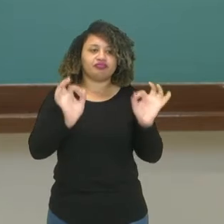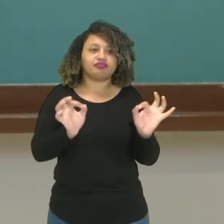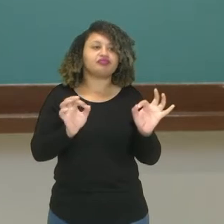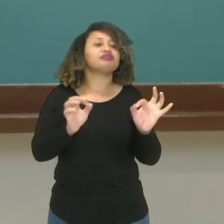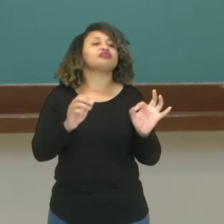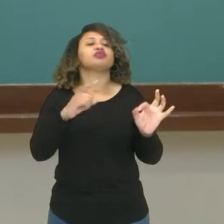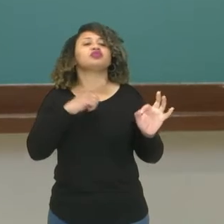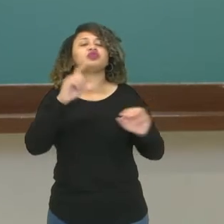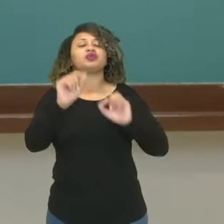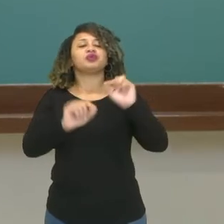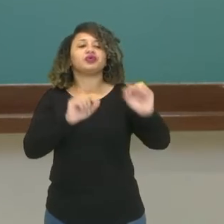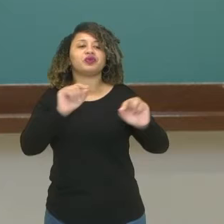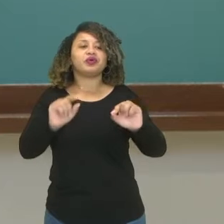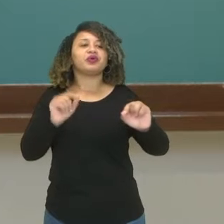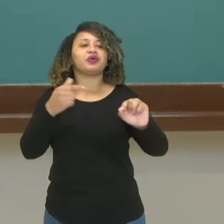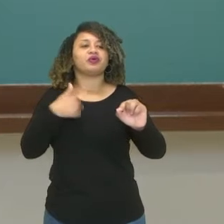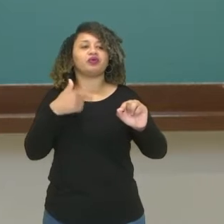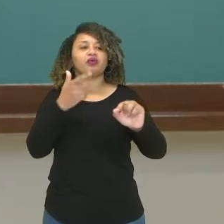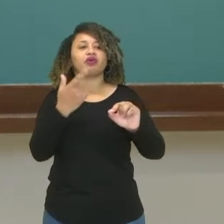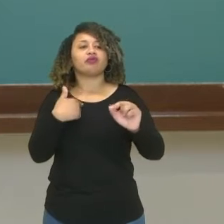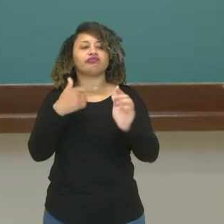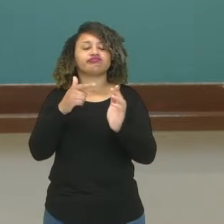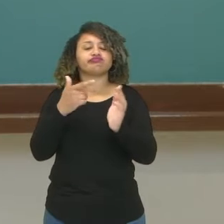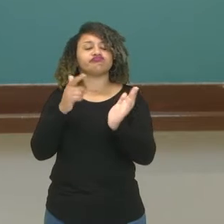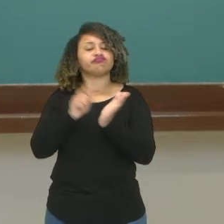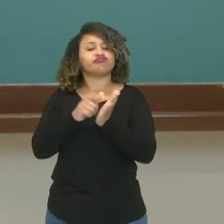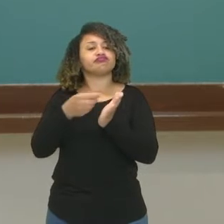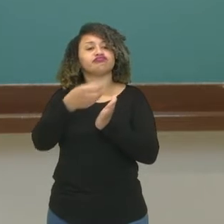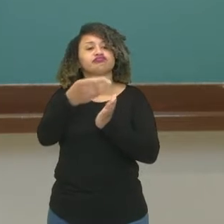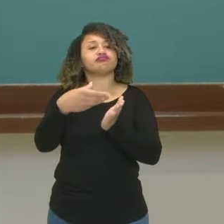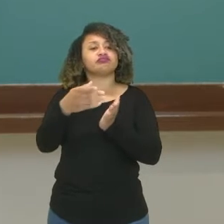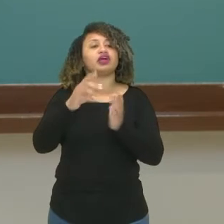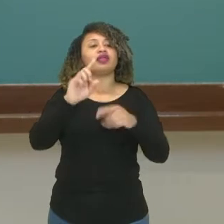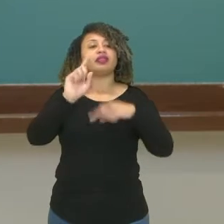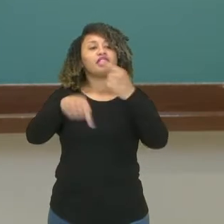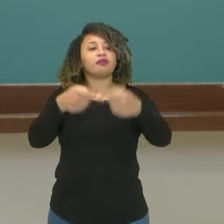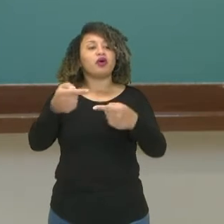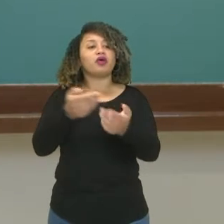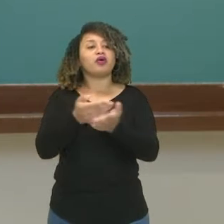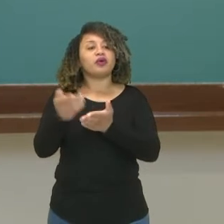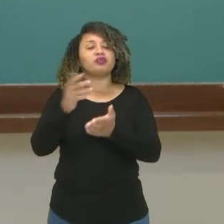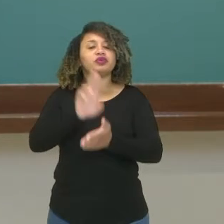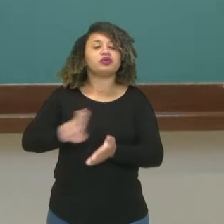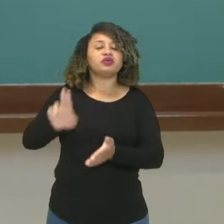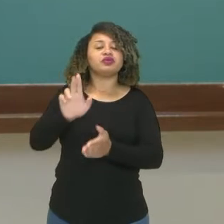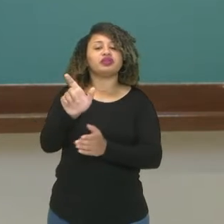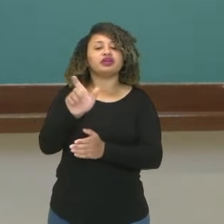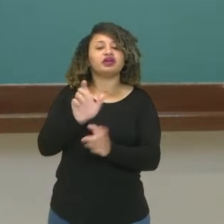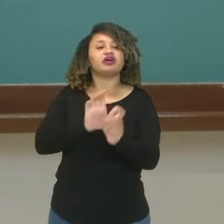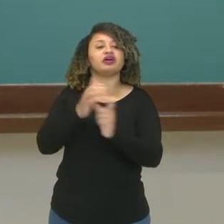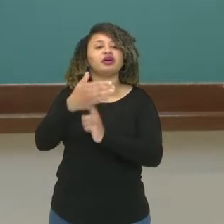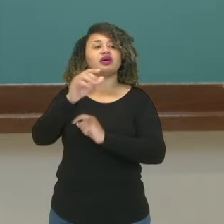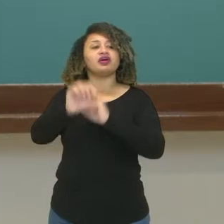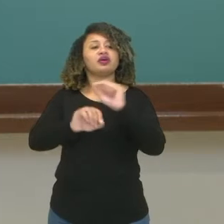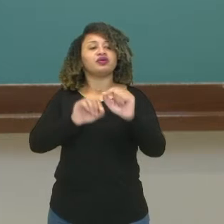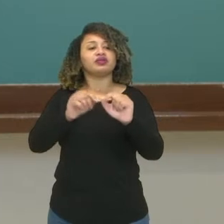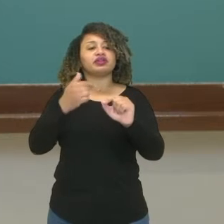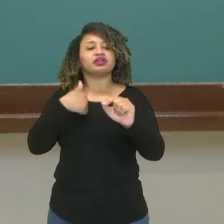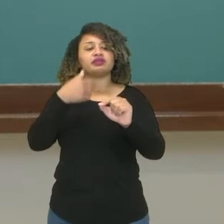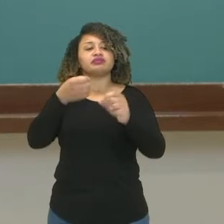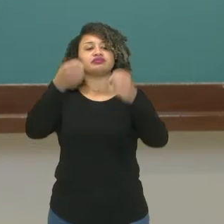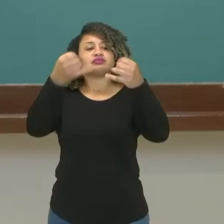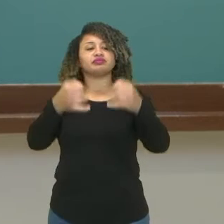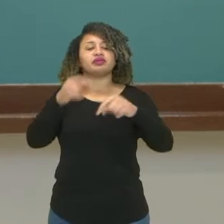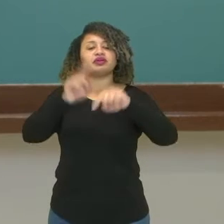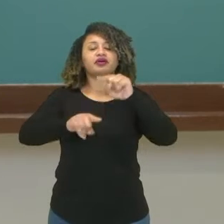tinham uma passagem apenas, logo o termo passou a ser utilizado para se alegar o